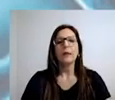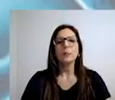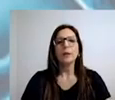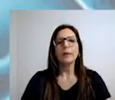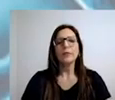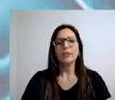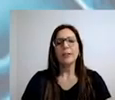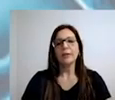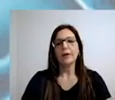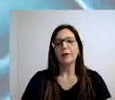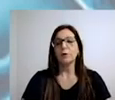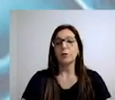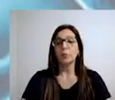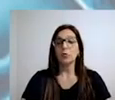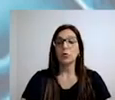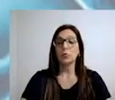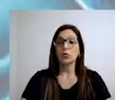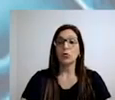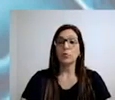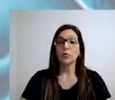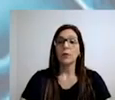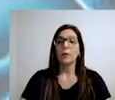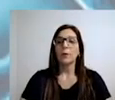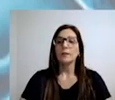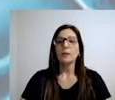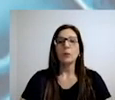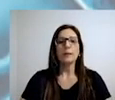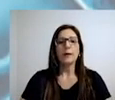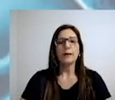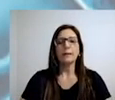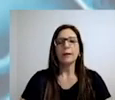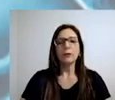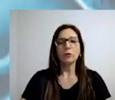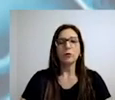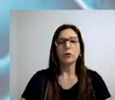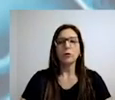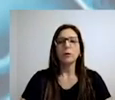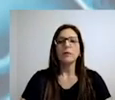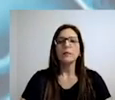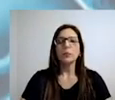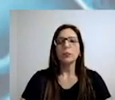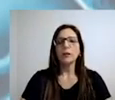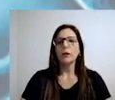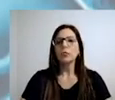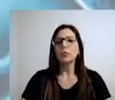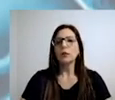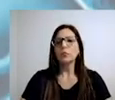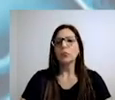As moléculas de DNA que formam os cromossomos, para se enquadrarem dentro do núcleo, se unem